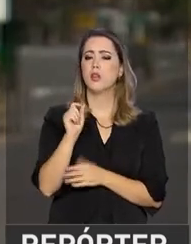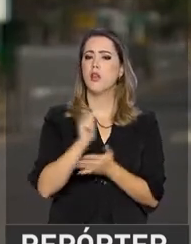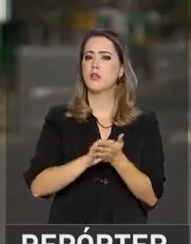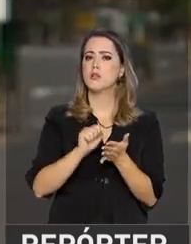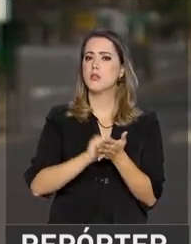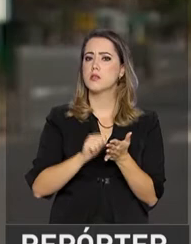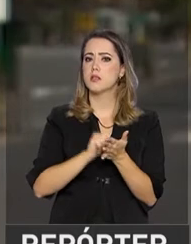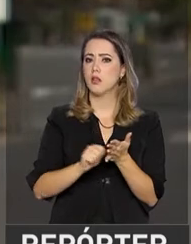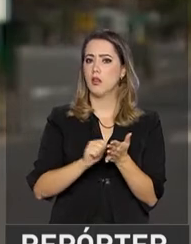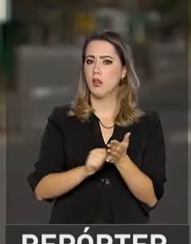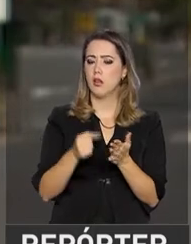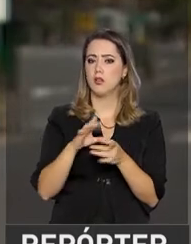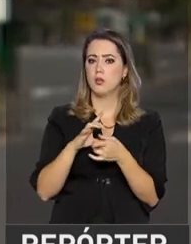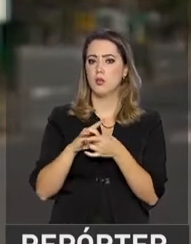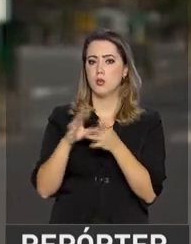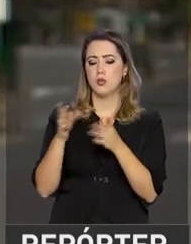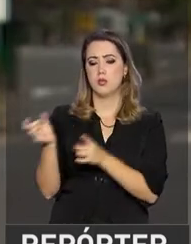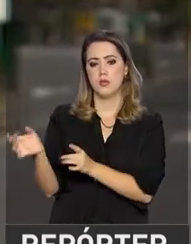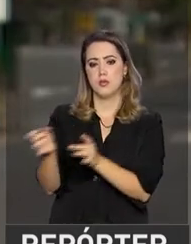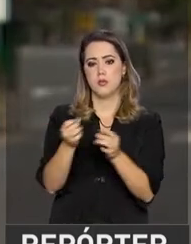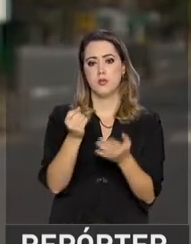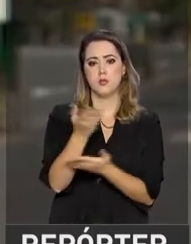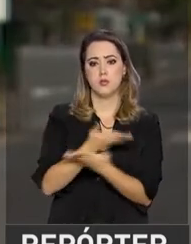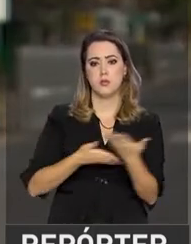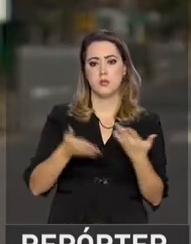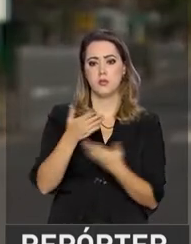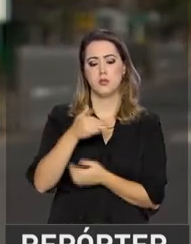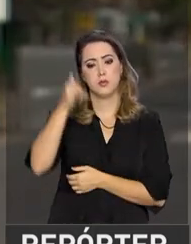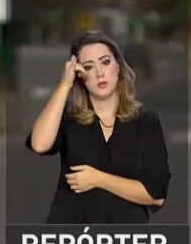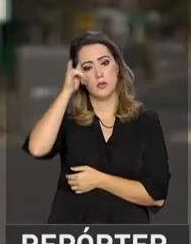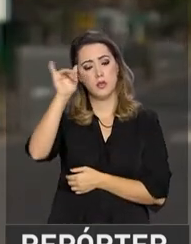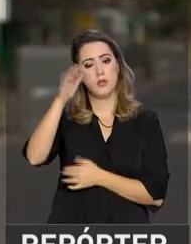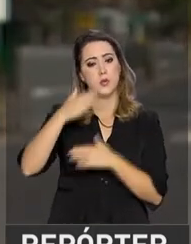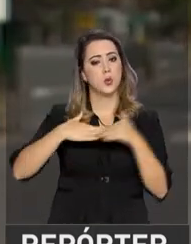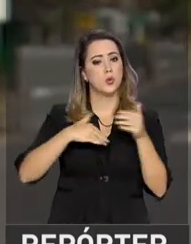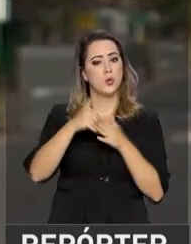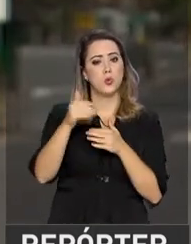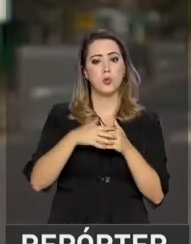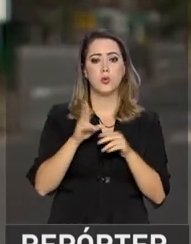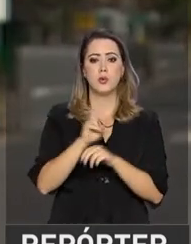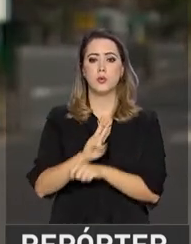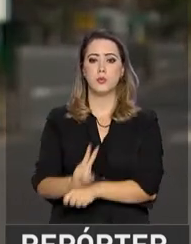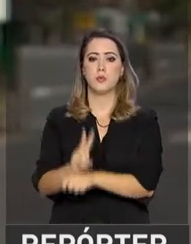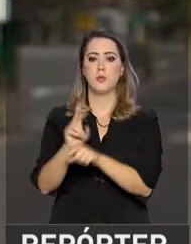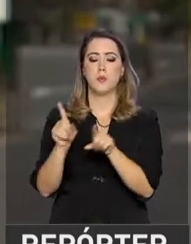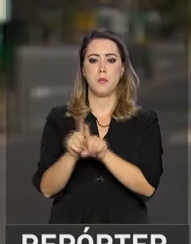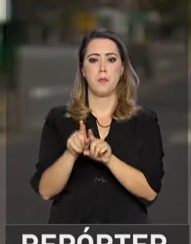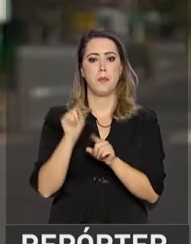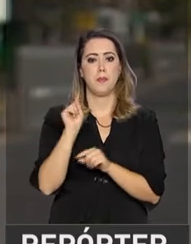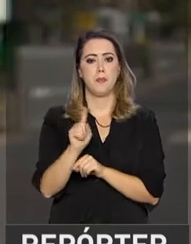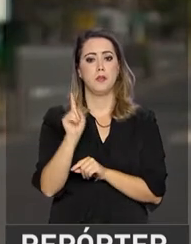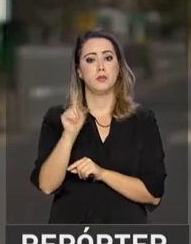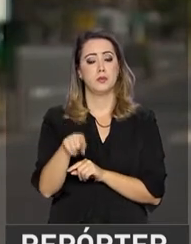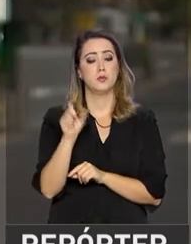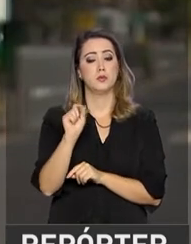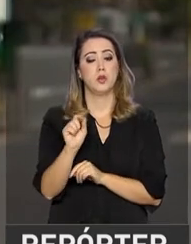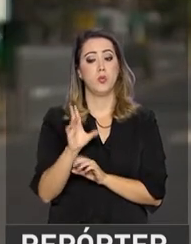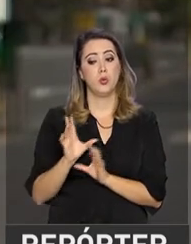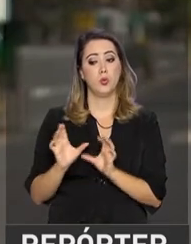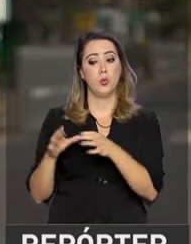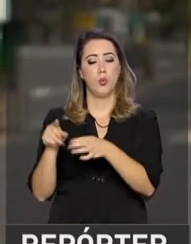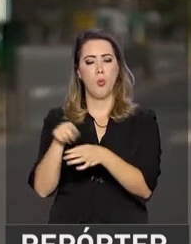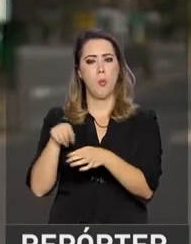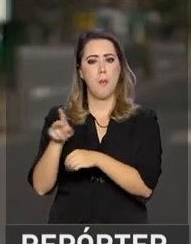reforce o livre comércio em combata qualquer forma de protecionismo que é quando uma nação